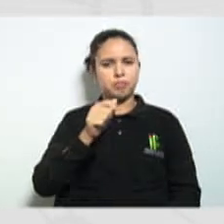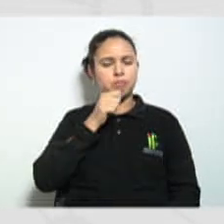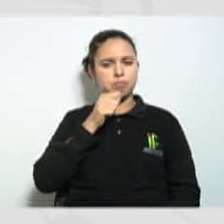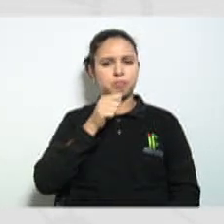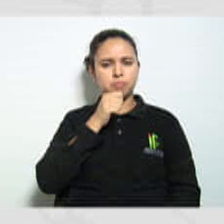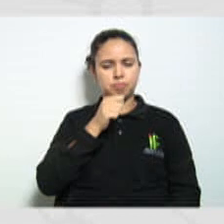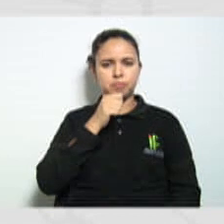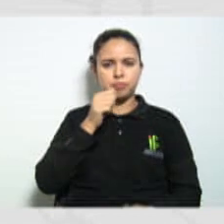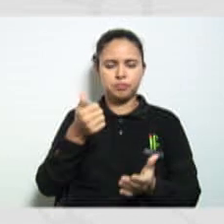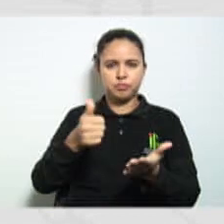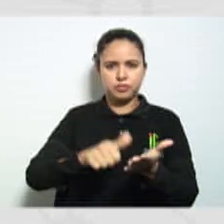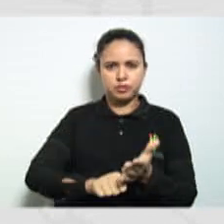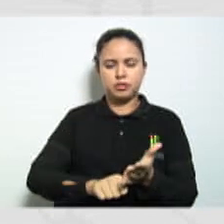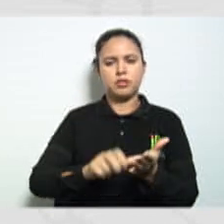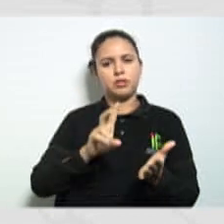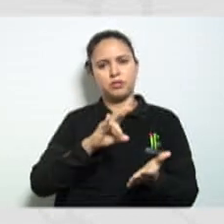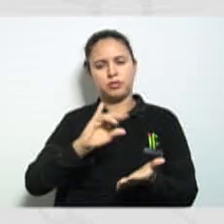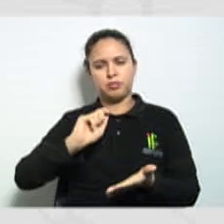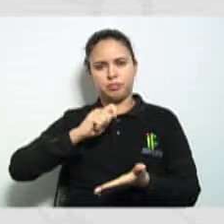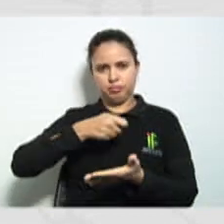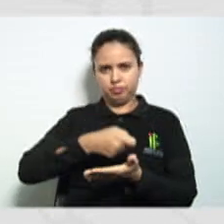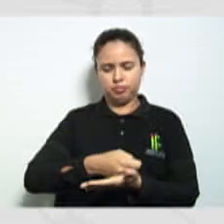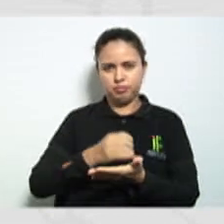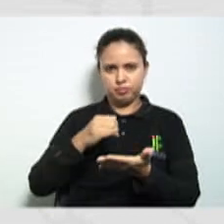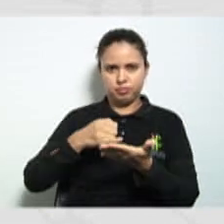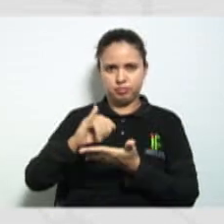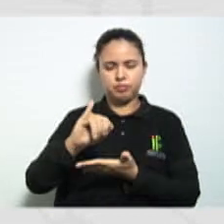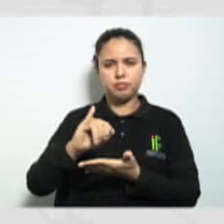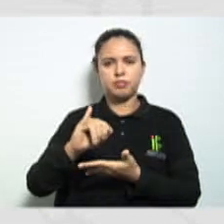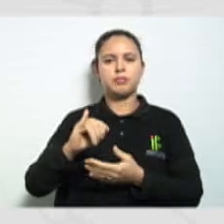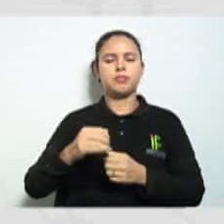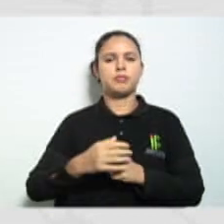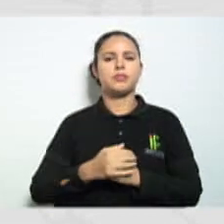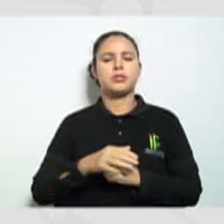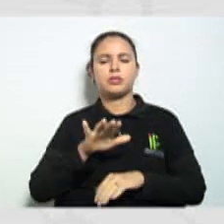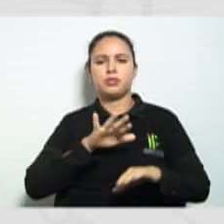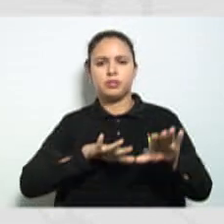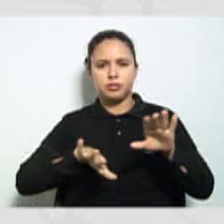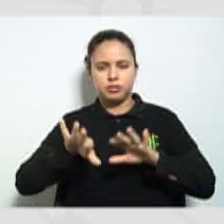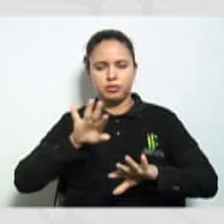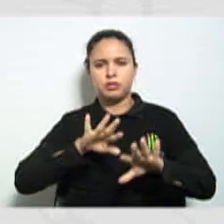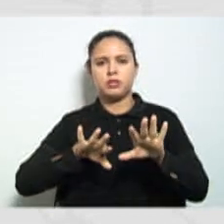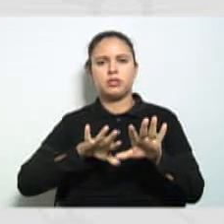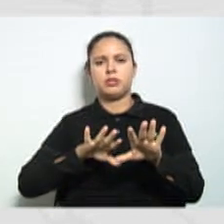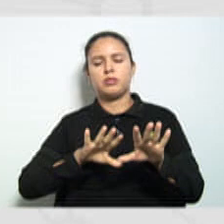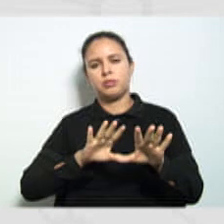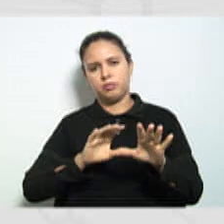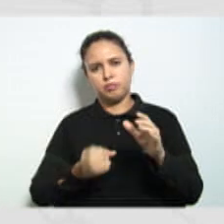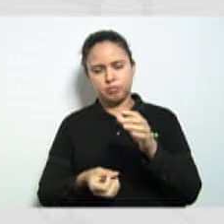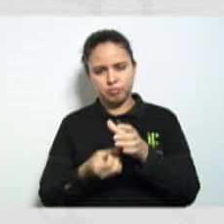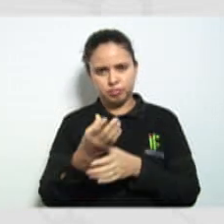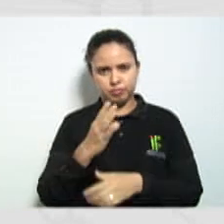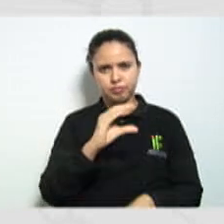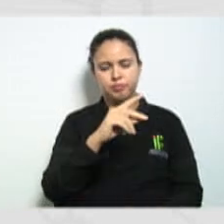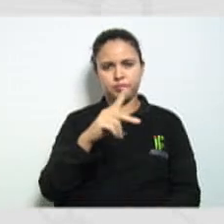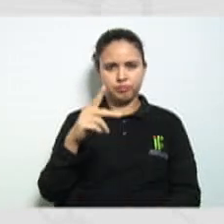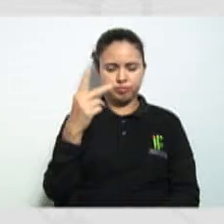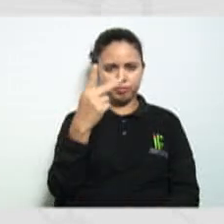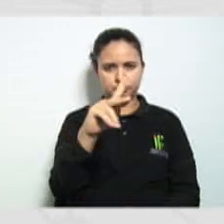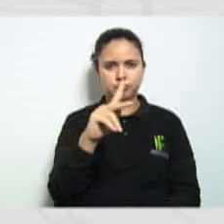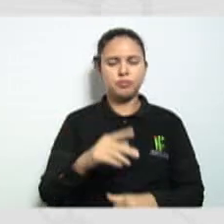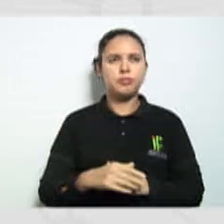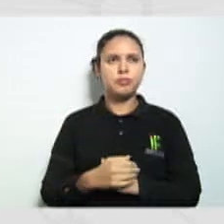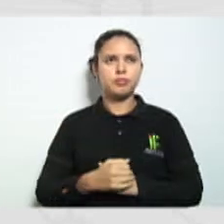pagar imposto sobre ele. Tá? Muito cuidado na hora que for constituir a sua cooperativa. Aí